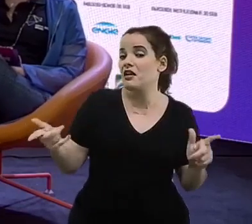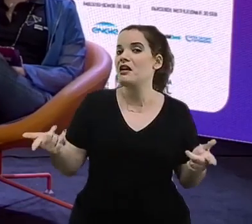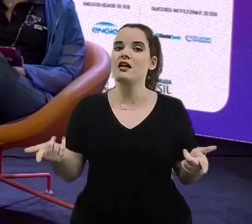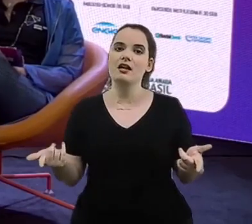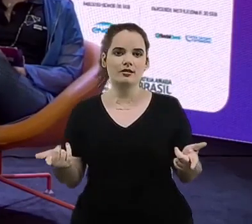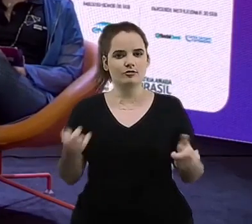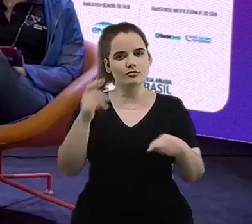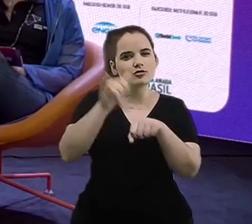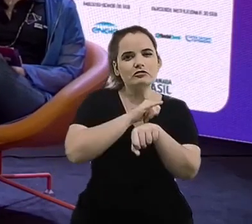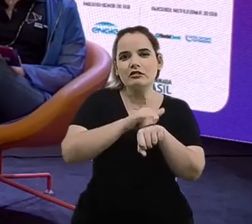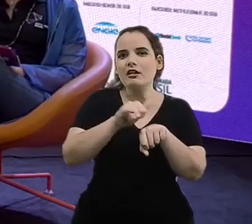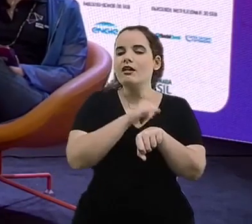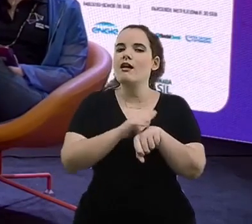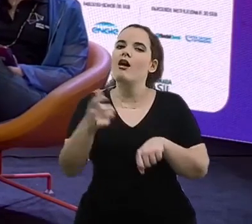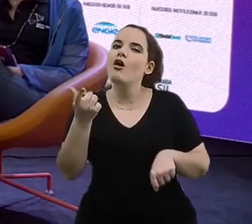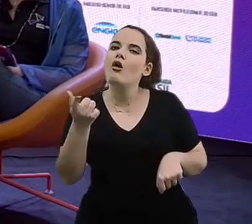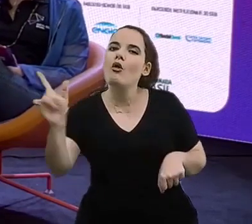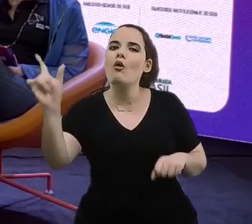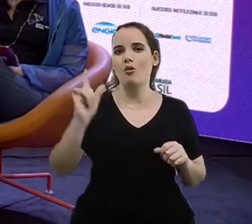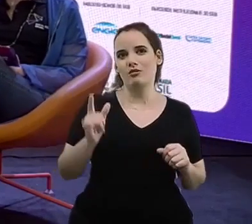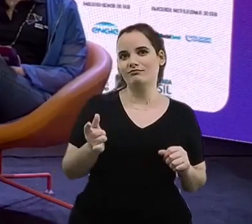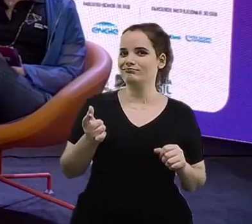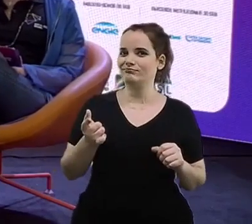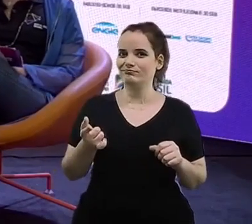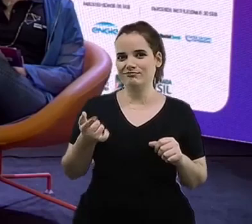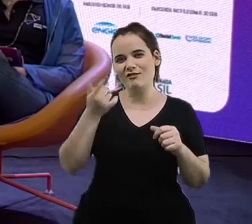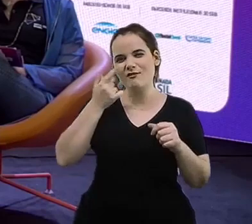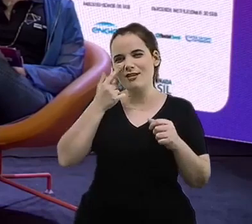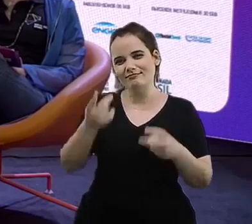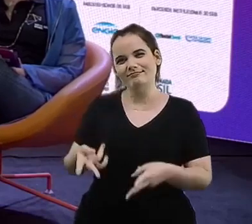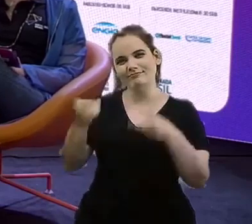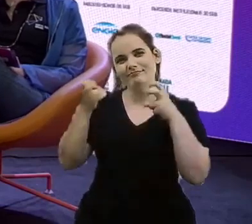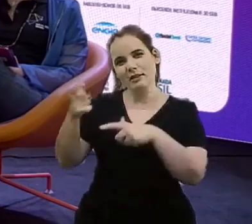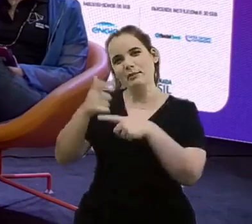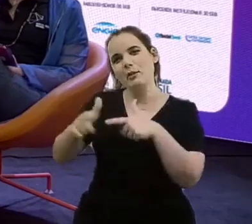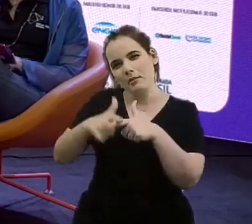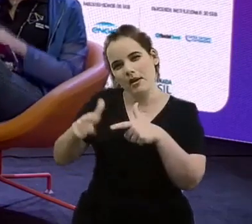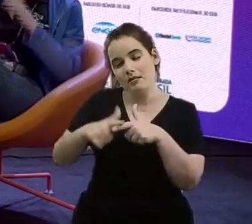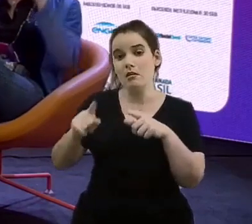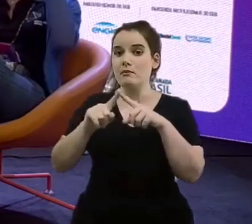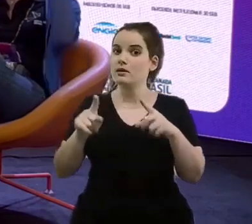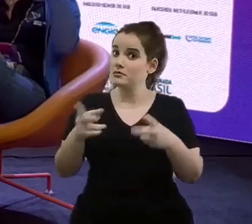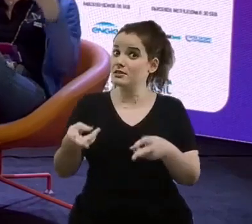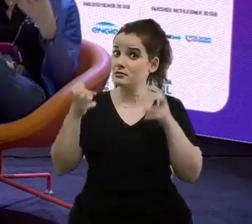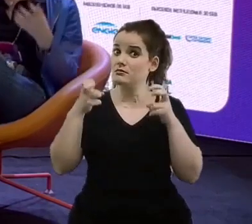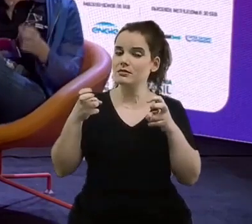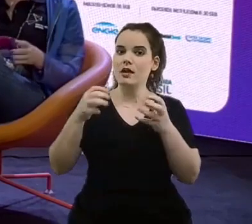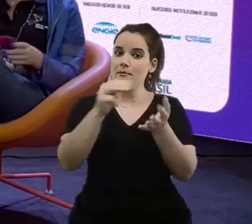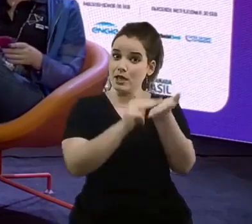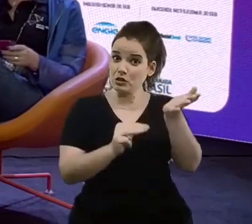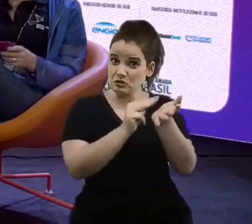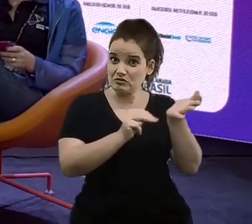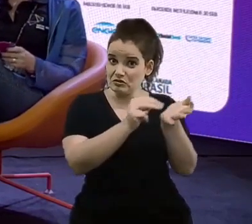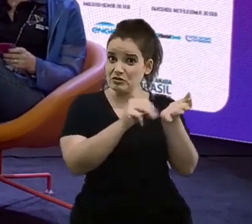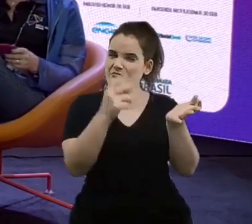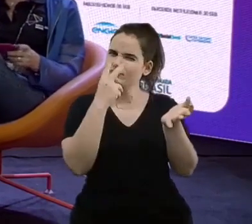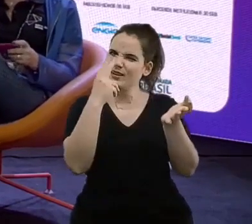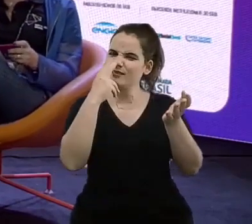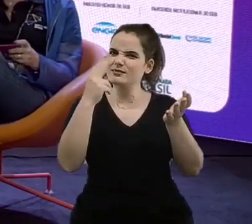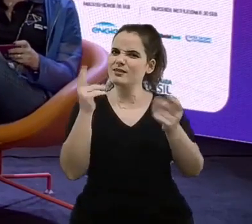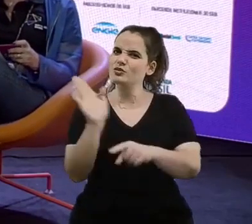cruciais para a gente interpretar esses dados que estávamos extraindo. E a partir disso que a gente conseguiu montar um relatório que realmente